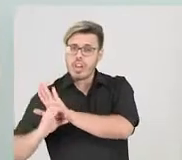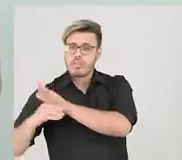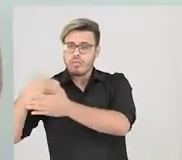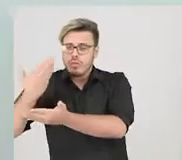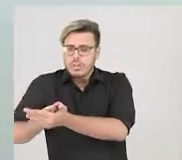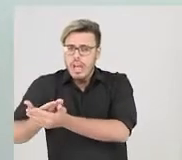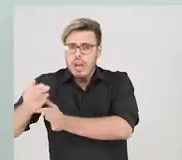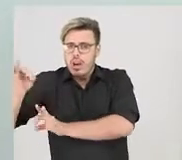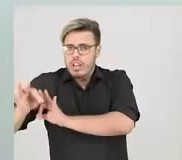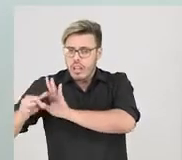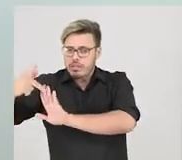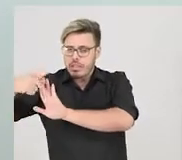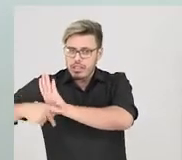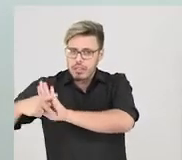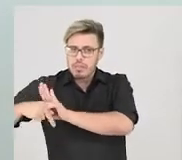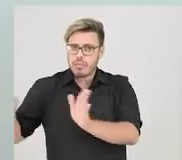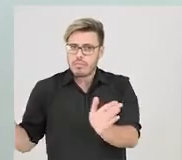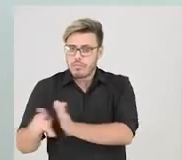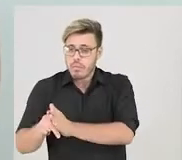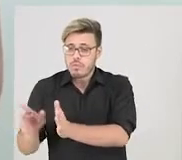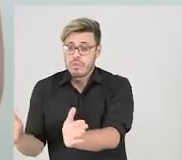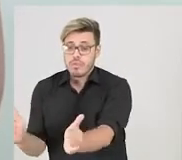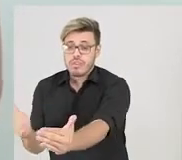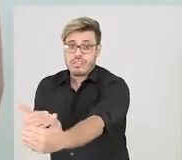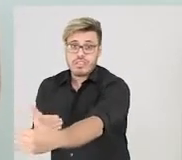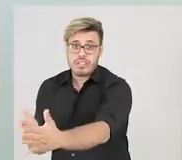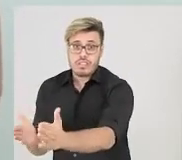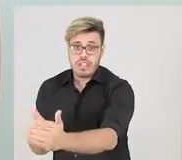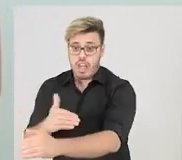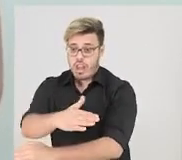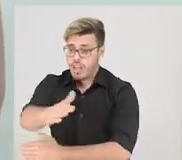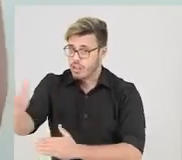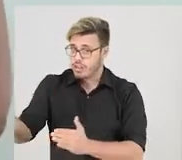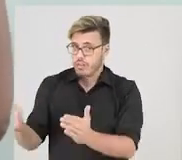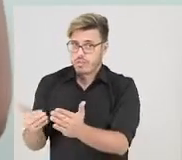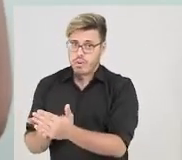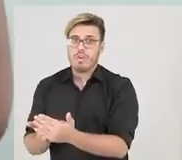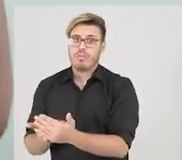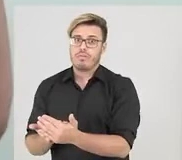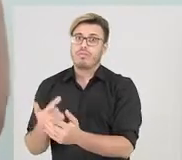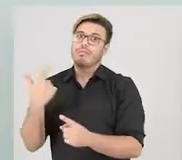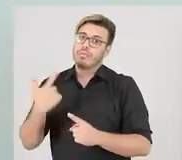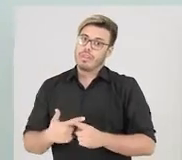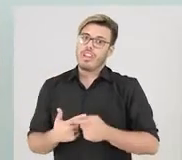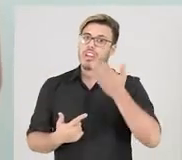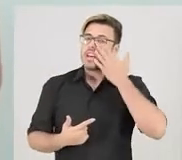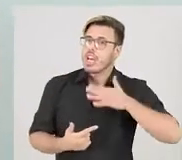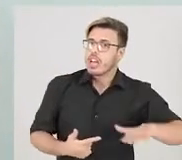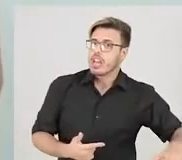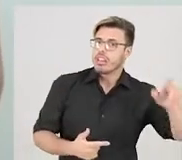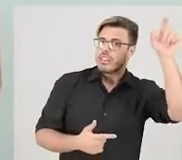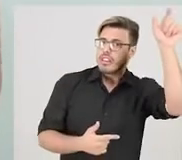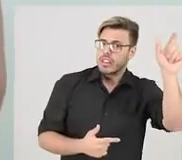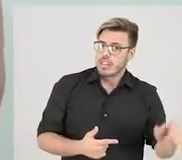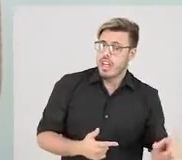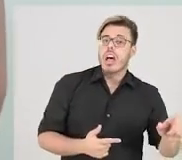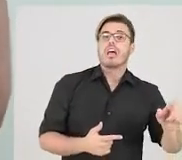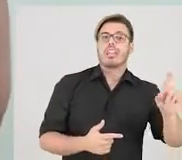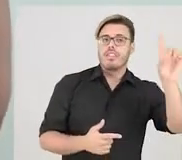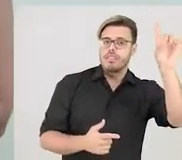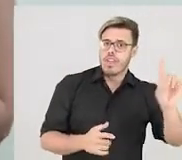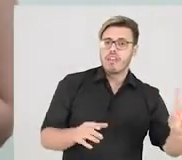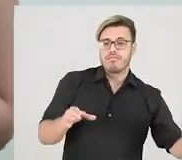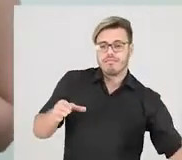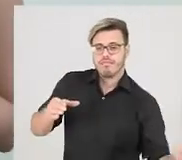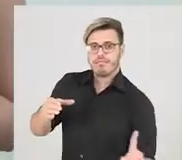o regente é que tem o plano para toda a turma e esse menino está incluído na turma. Então, o professor de apoio tem que